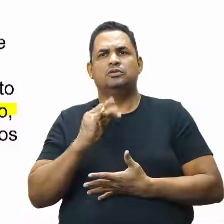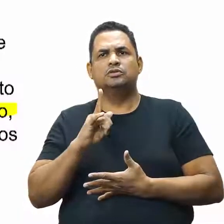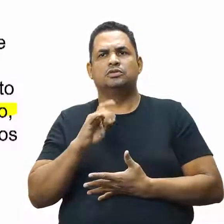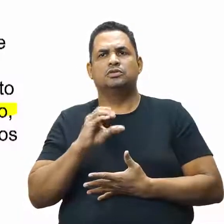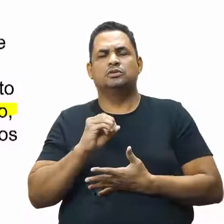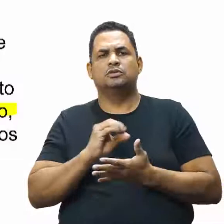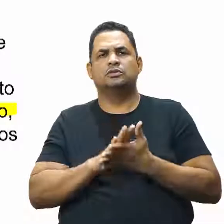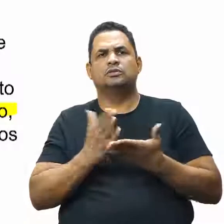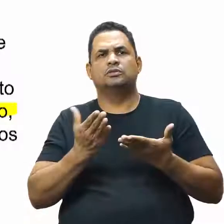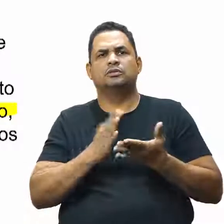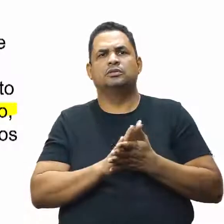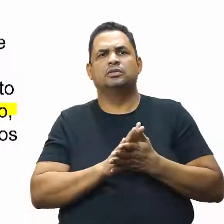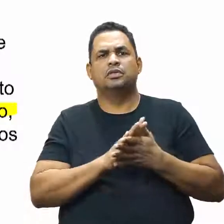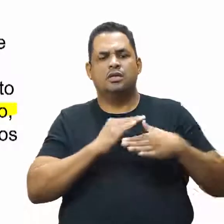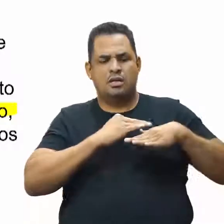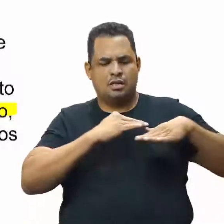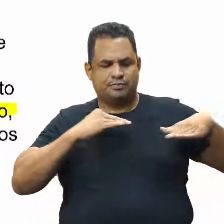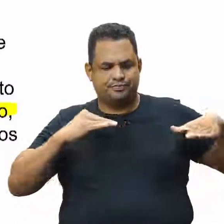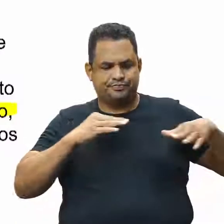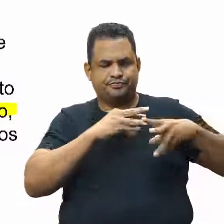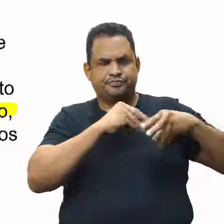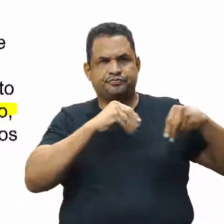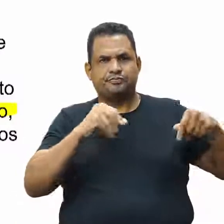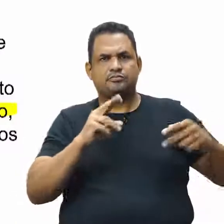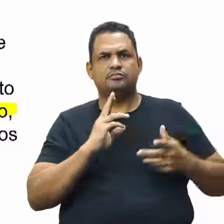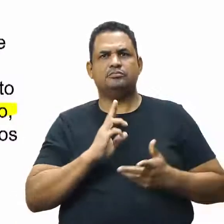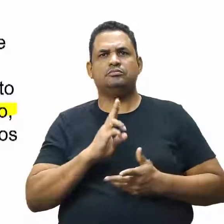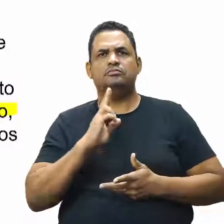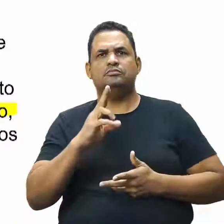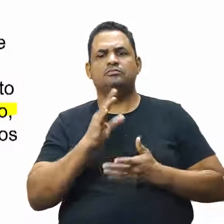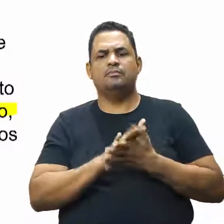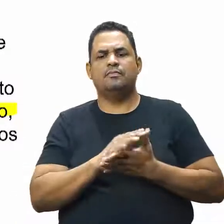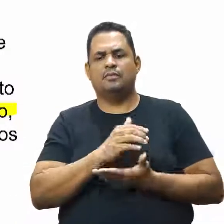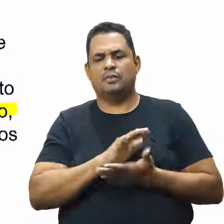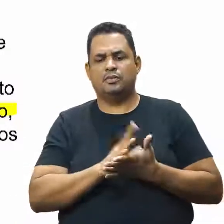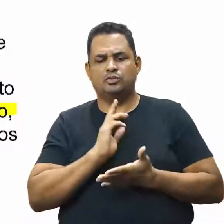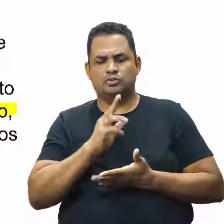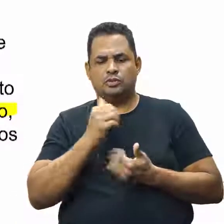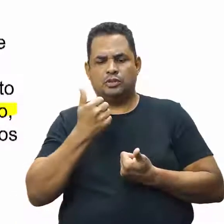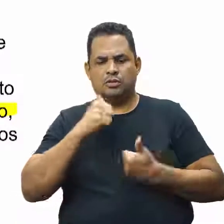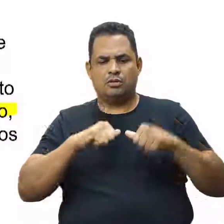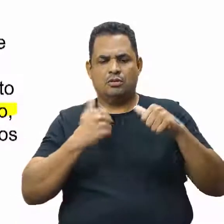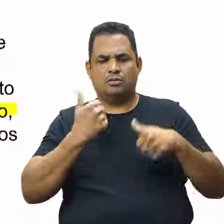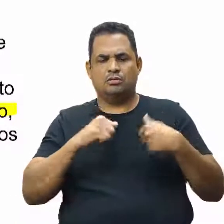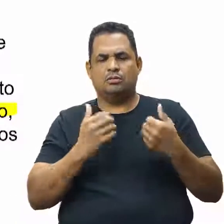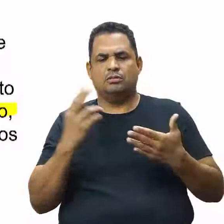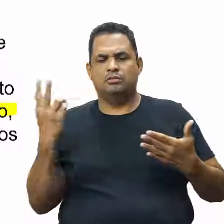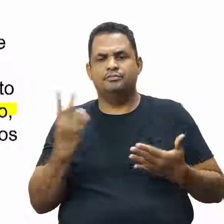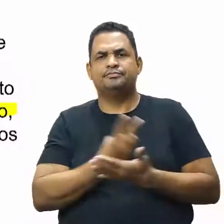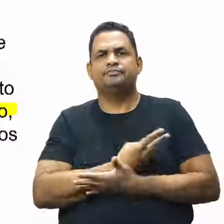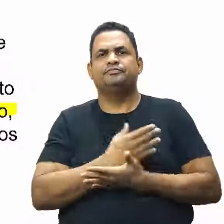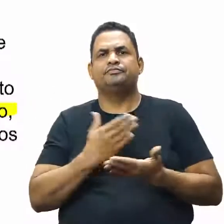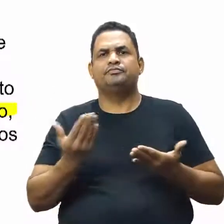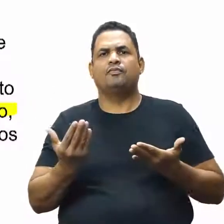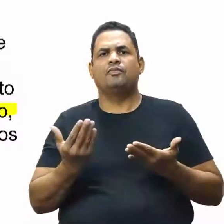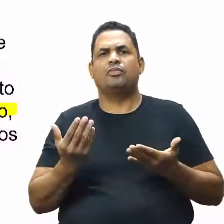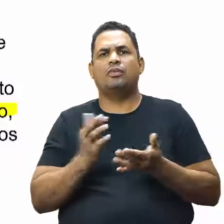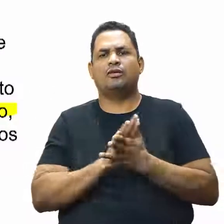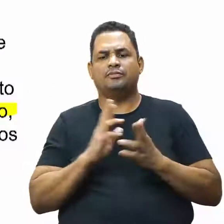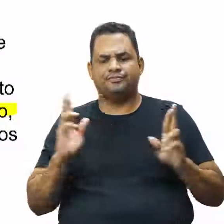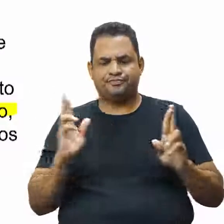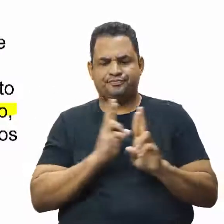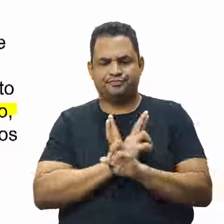erosão, lixiviação. Tem que ser mantida a qualidade da interação desses fatores com a